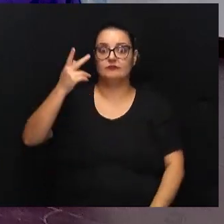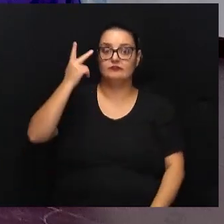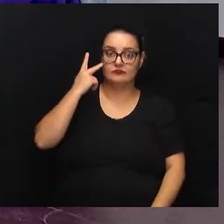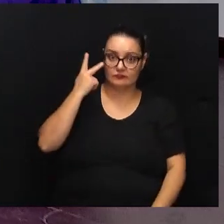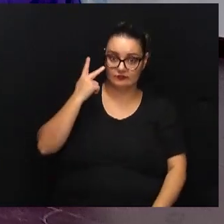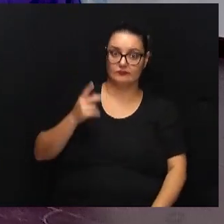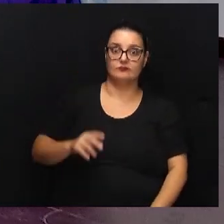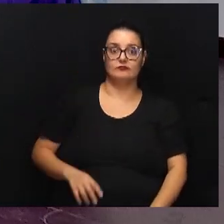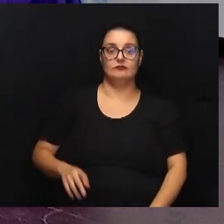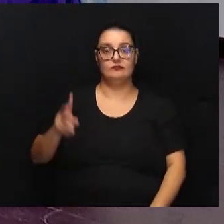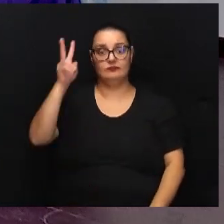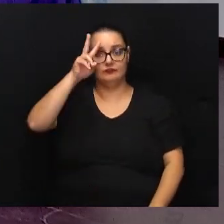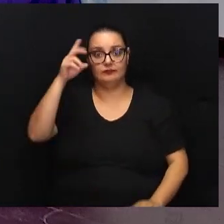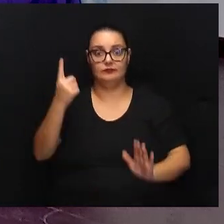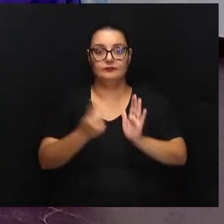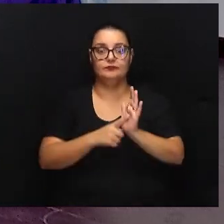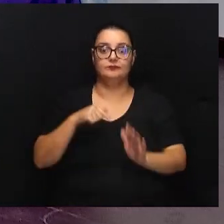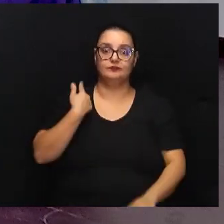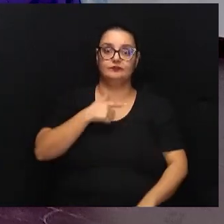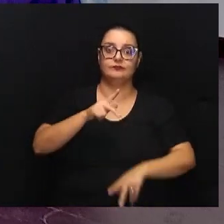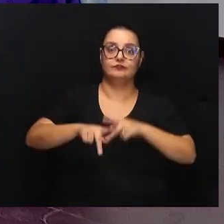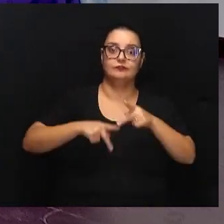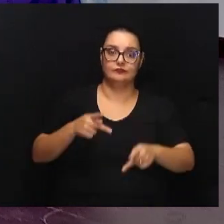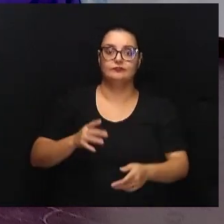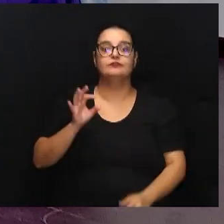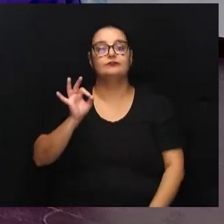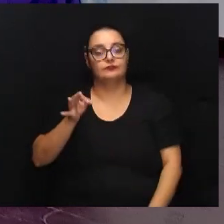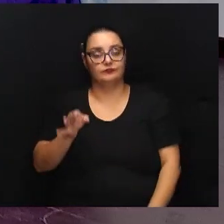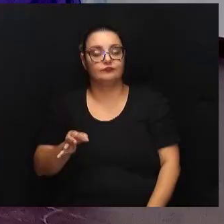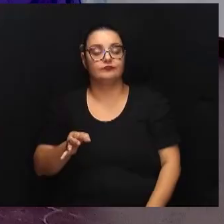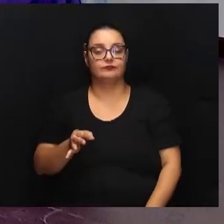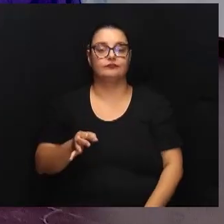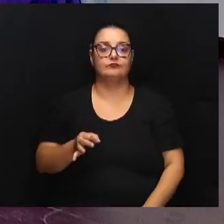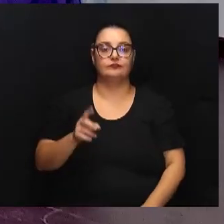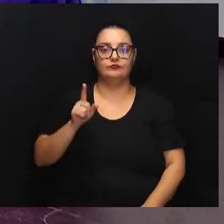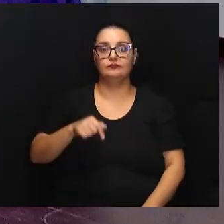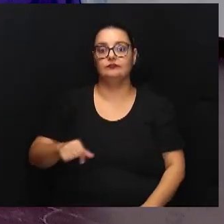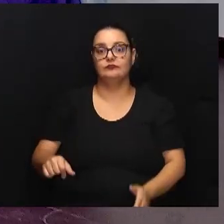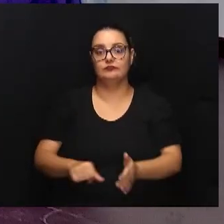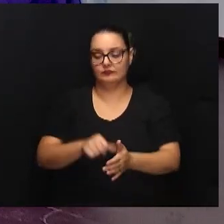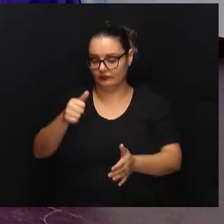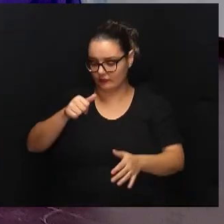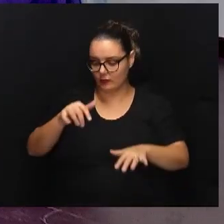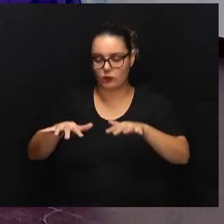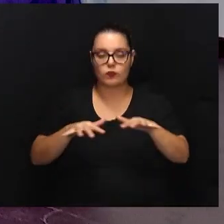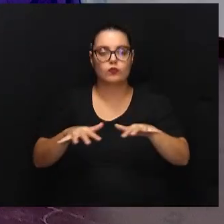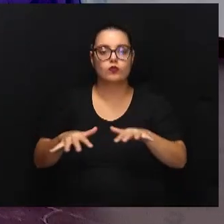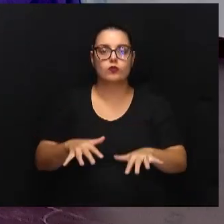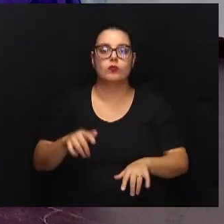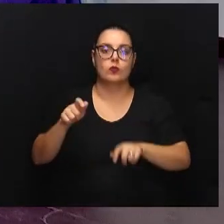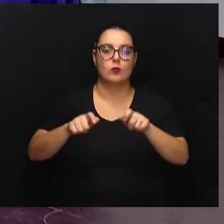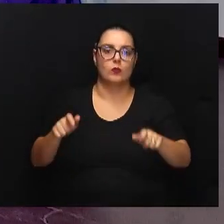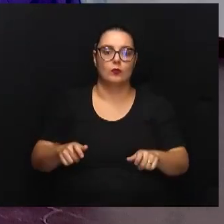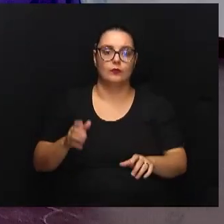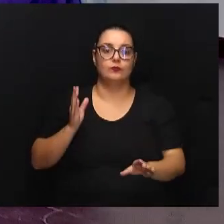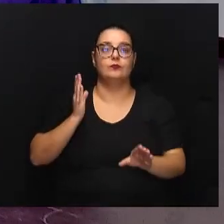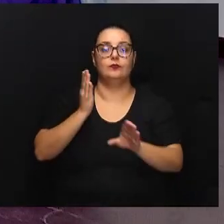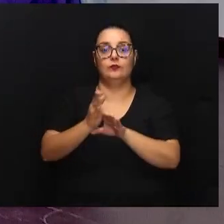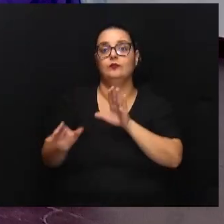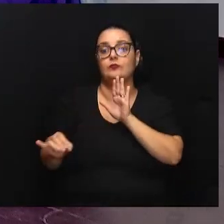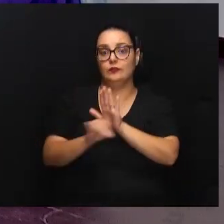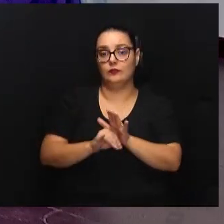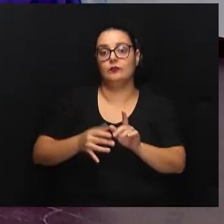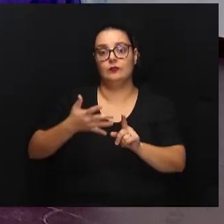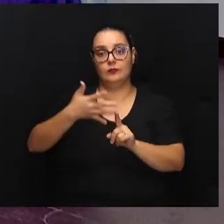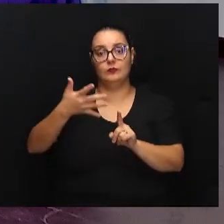as paradas que acontecem em São Paulo se tornem patrimônio da nossa população, porque certamente esse é um dos primeiros movimentos em que